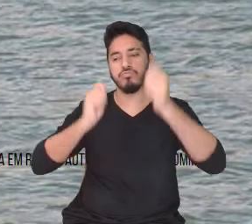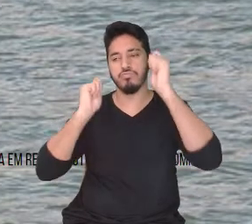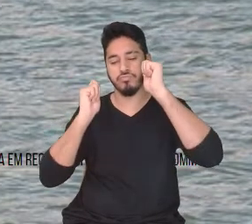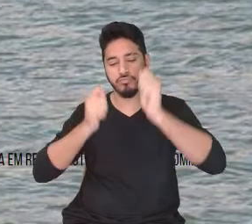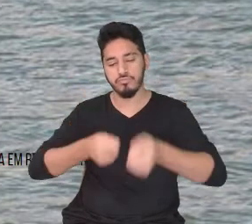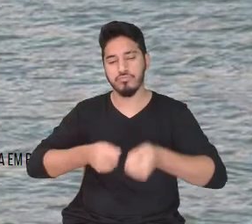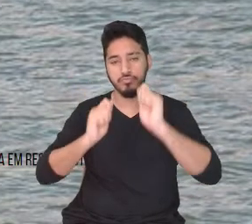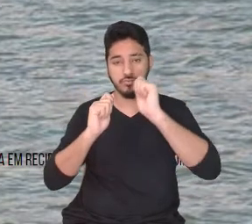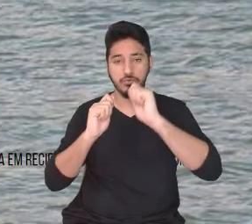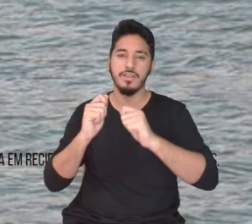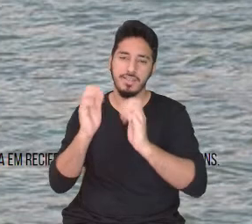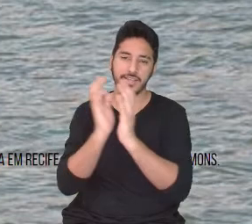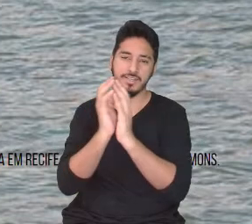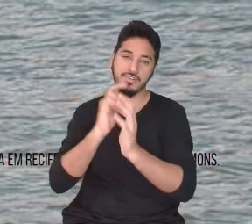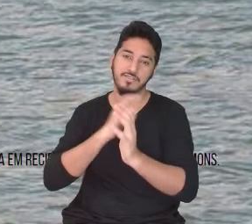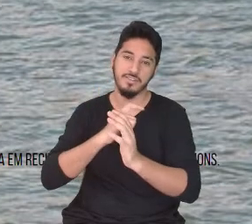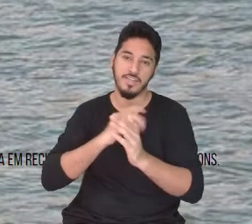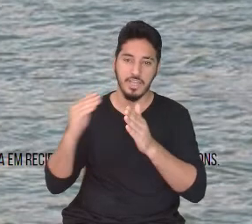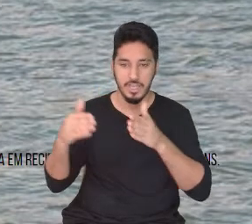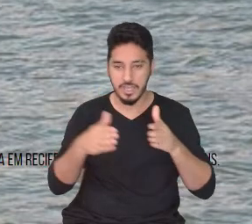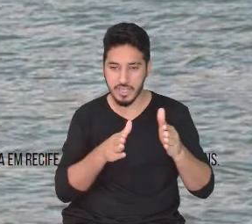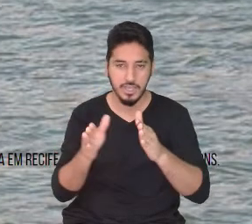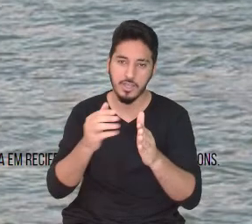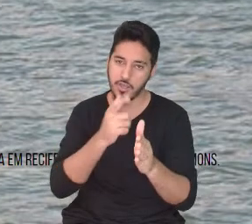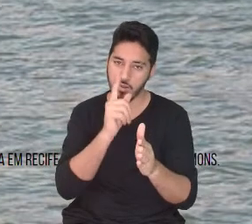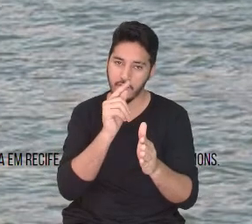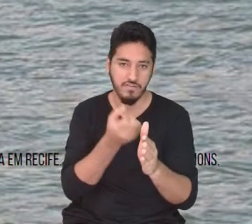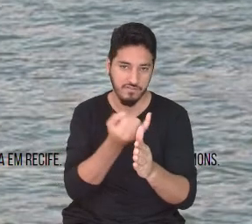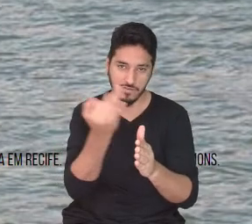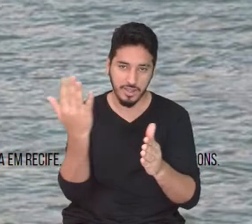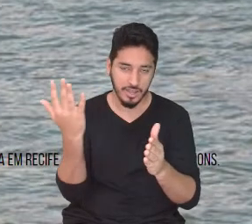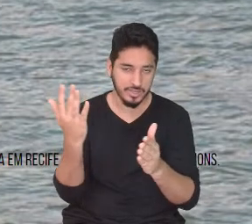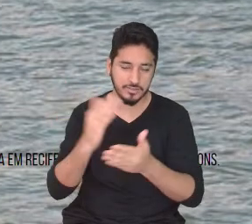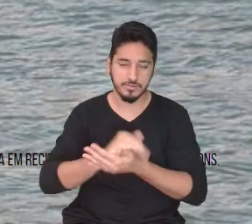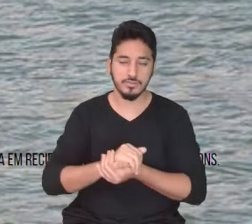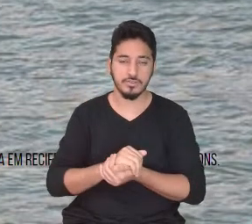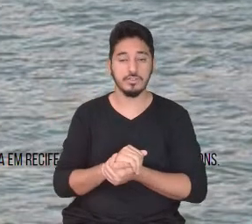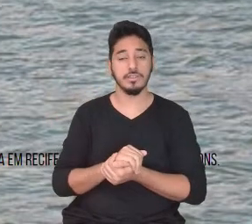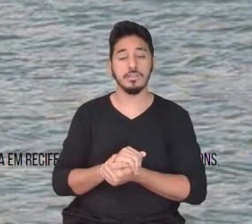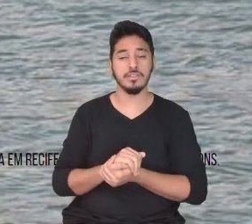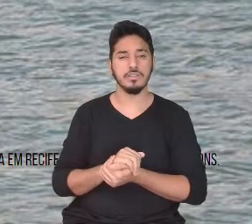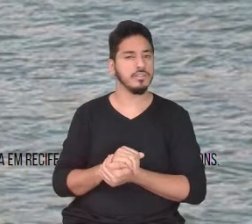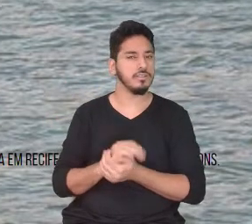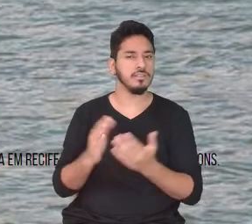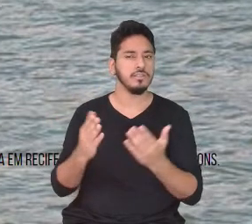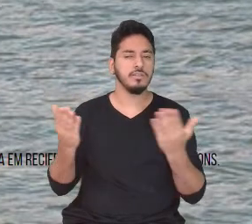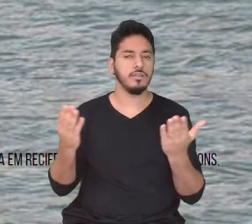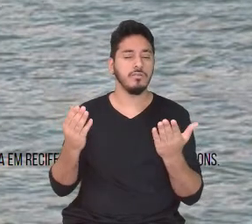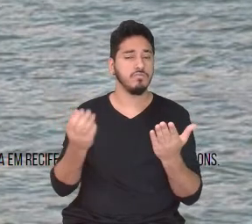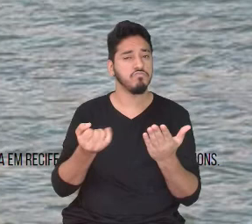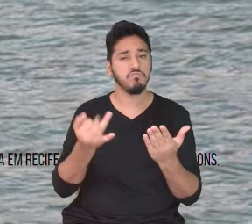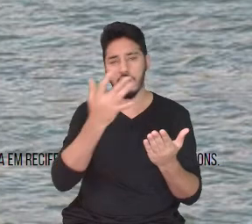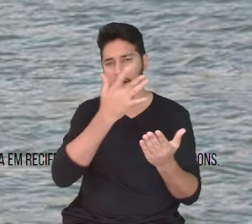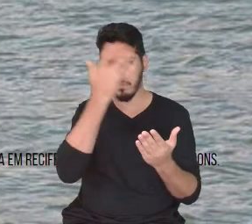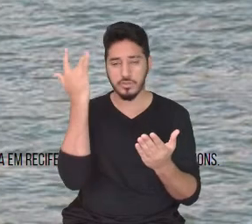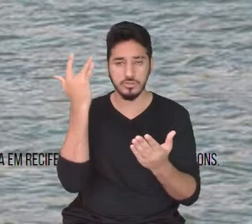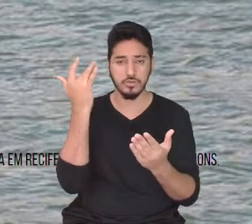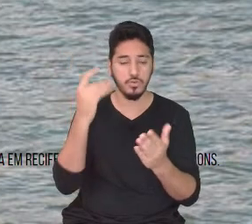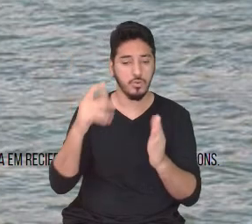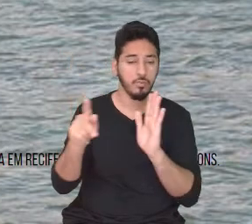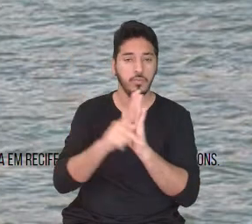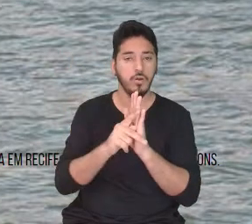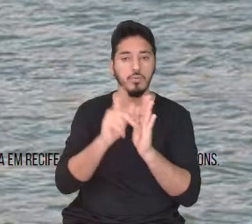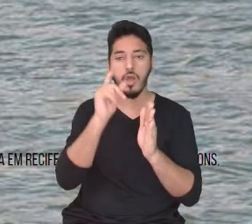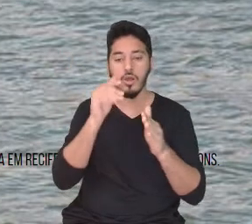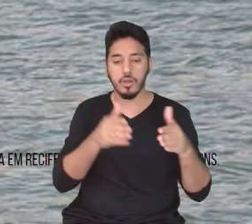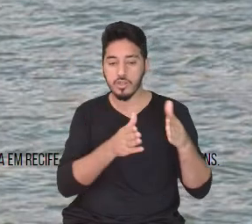é cortado por rios, né? Rio Capibaribe, o Rio Beberibe, maravilhosos. Então, muita gente... o próprio rio